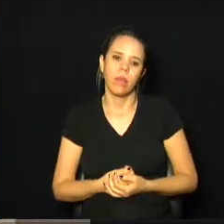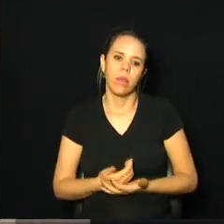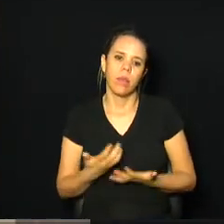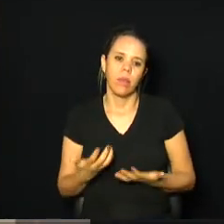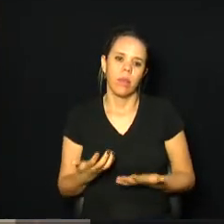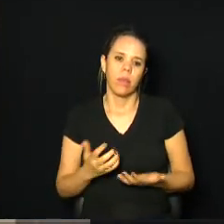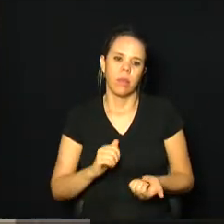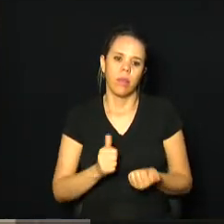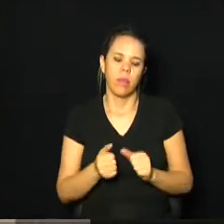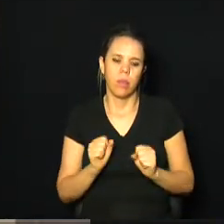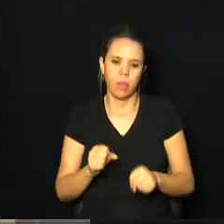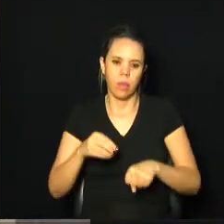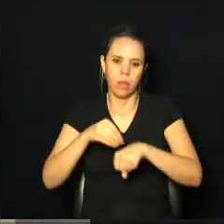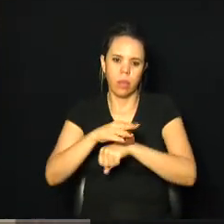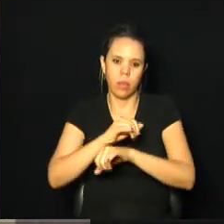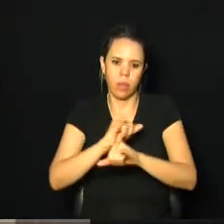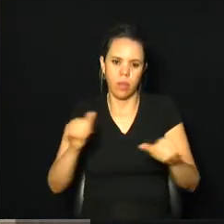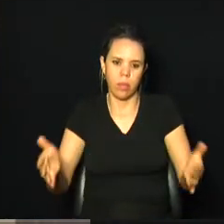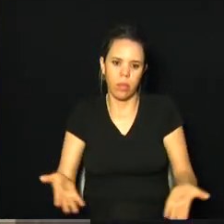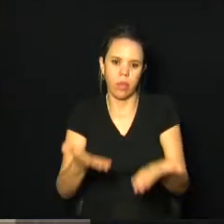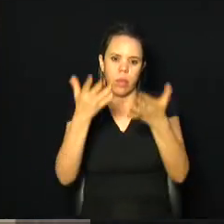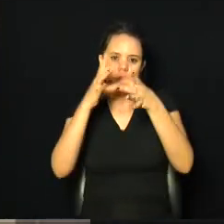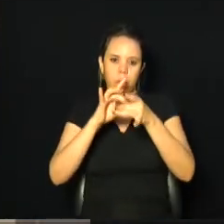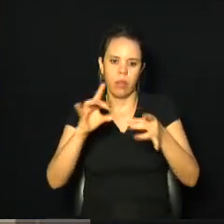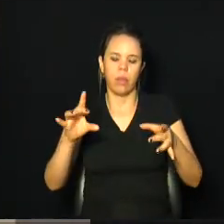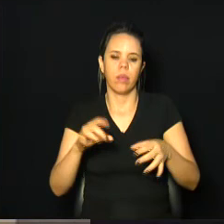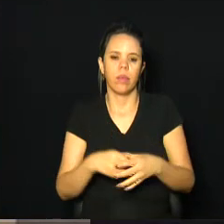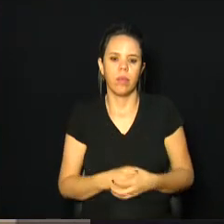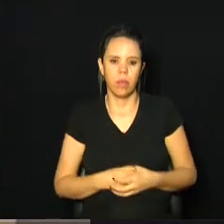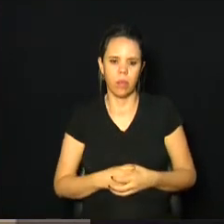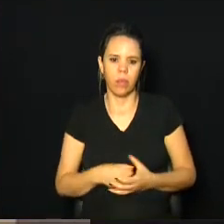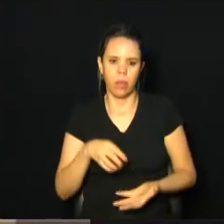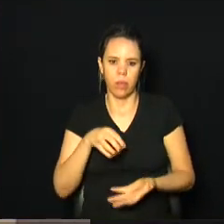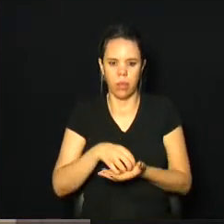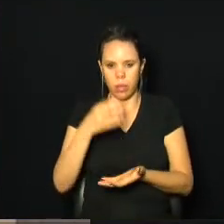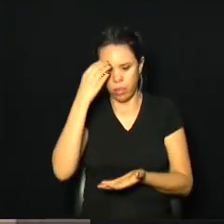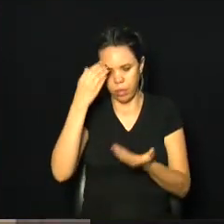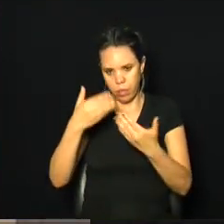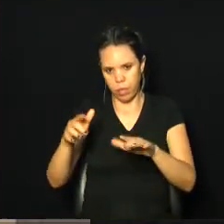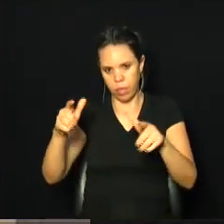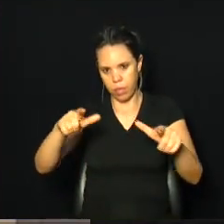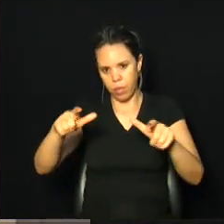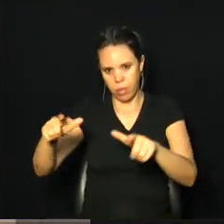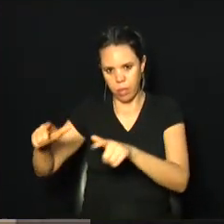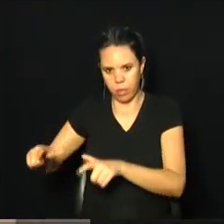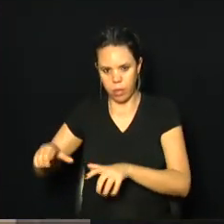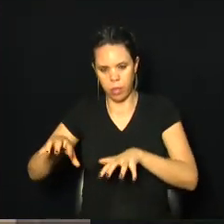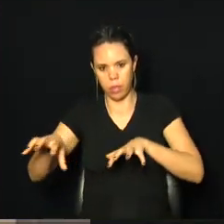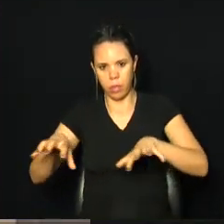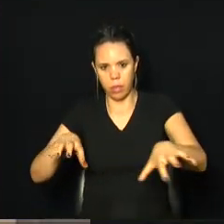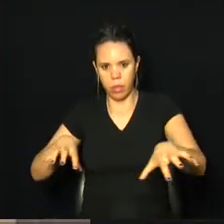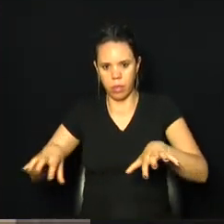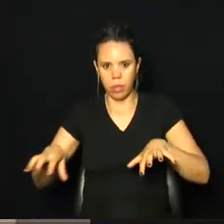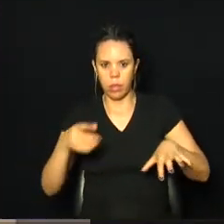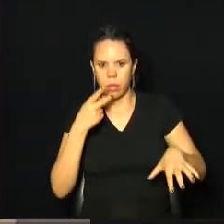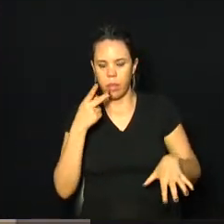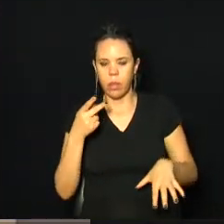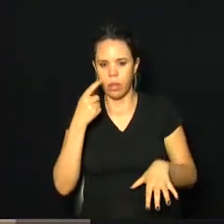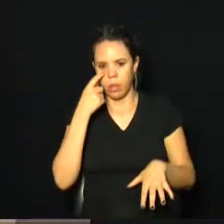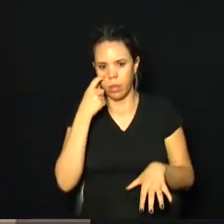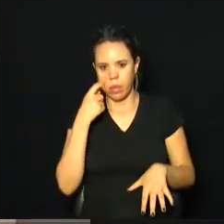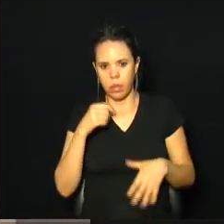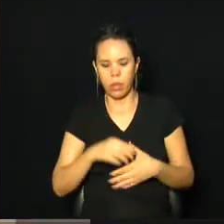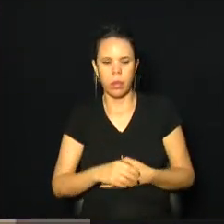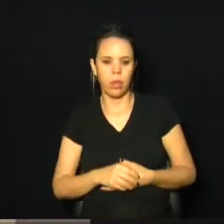esse esporte possa realmente sair do núcleo do Taquaral para outras descentralizadas, como você falou, que